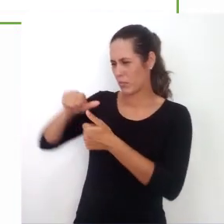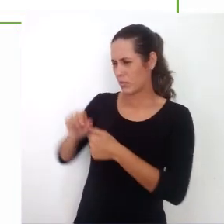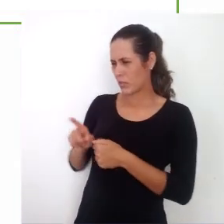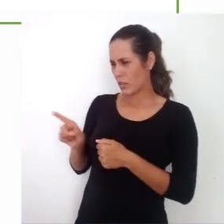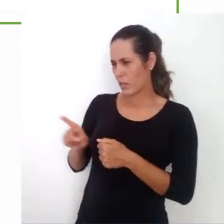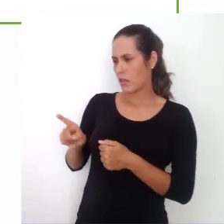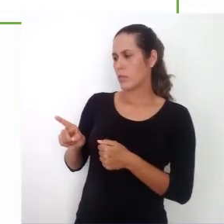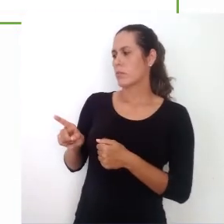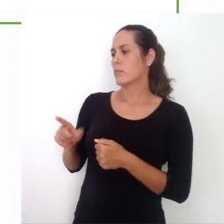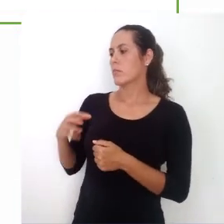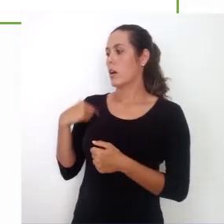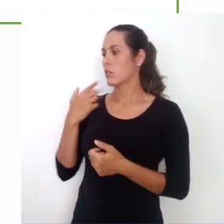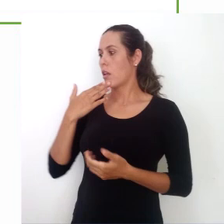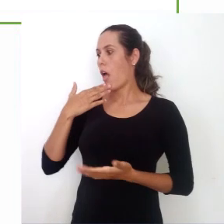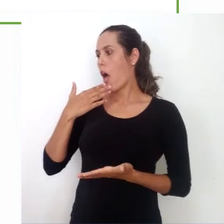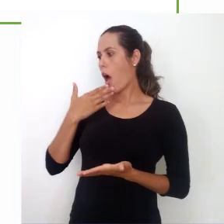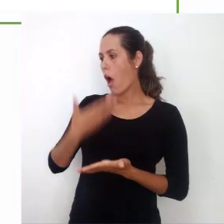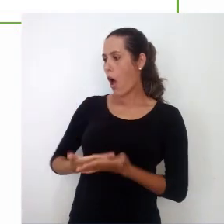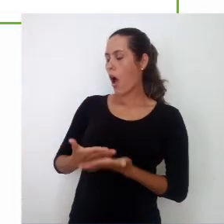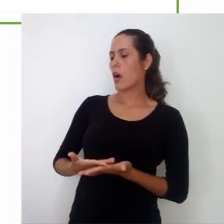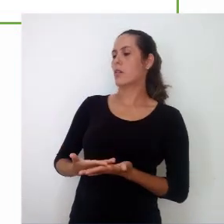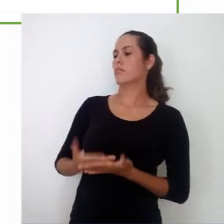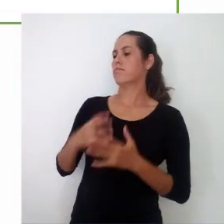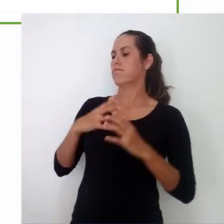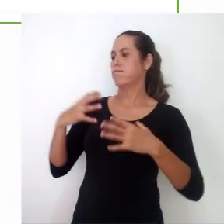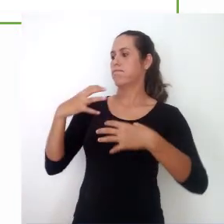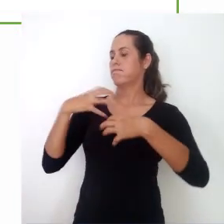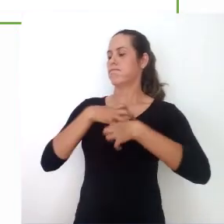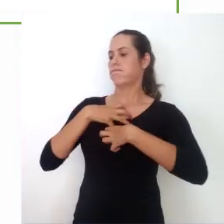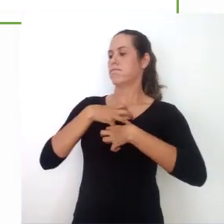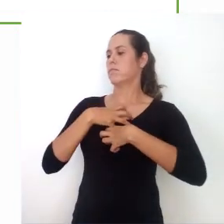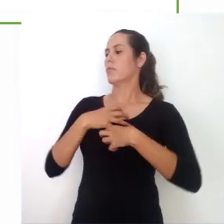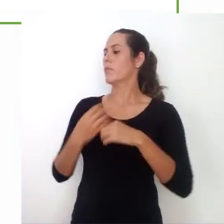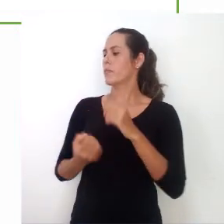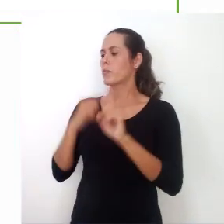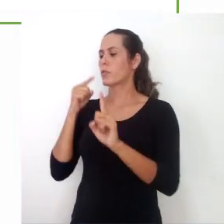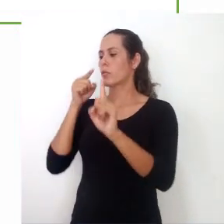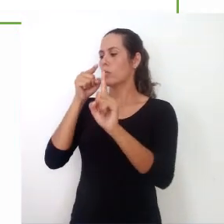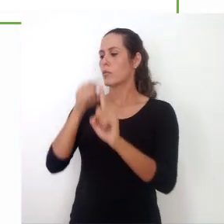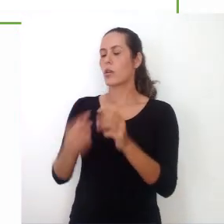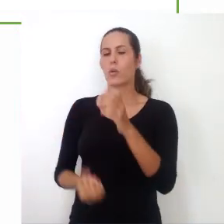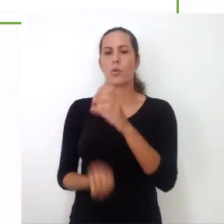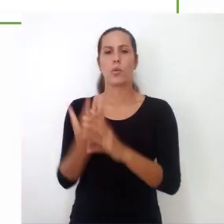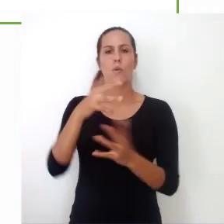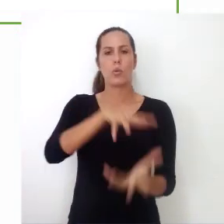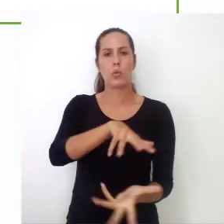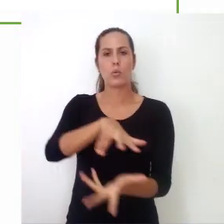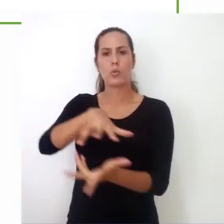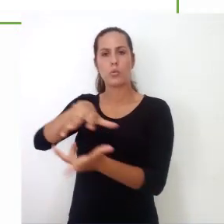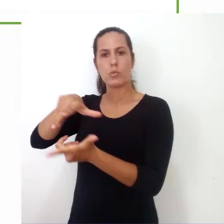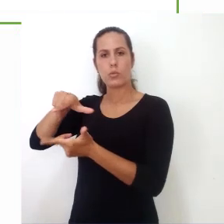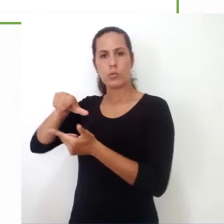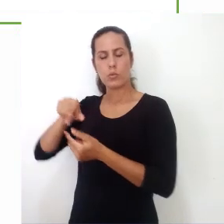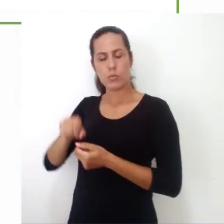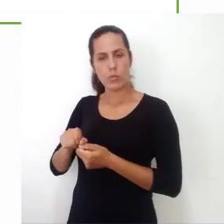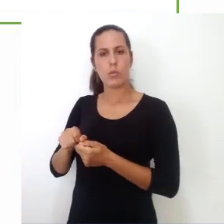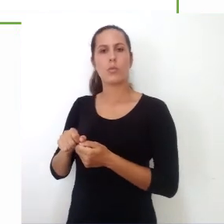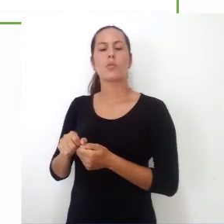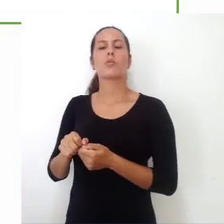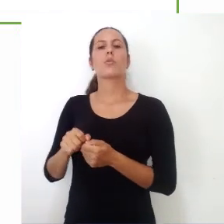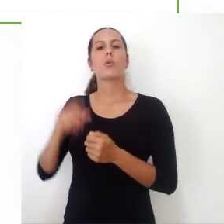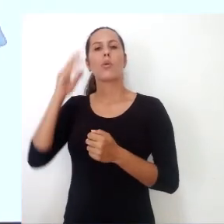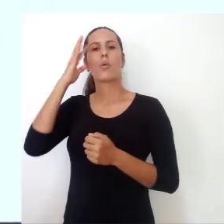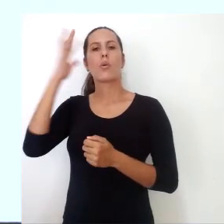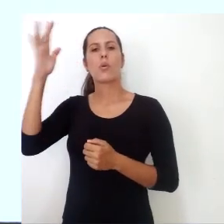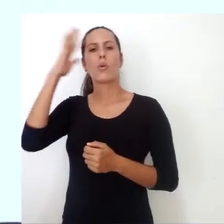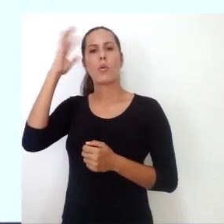39 a 45, e com o intuito de construir um mundo sob novos alicerces ideológicos. Vamos